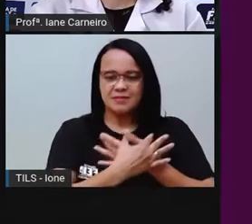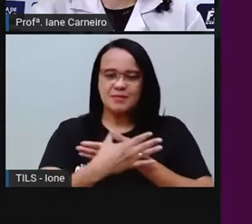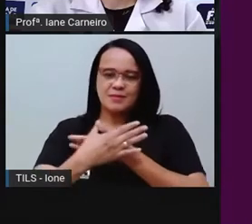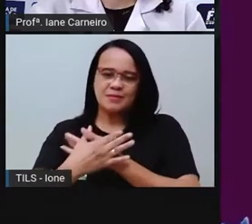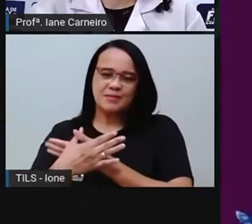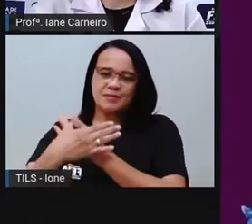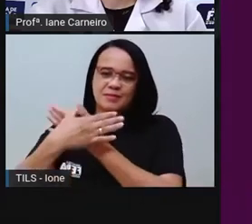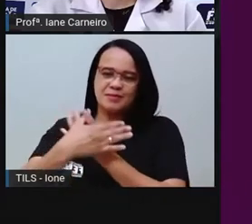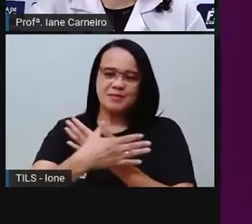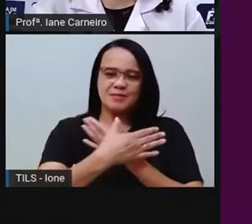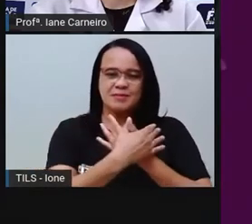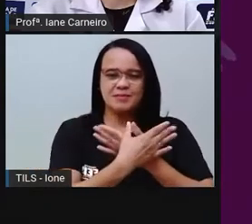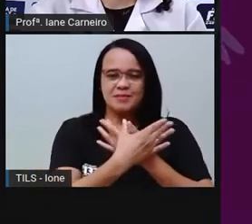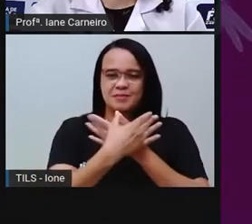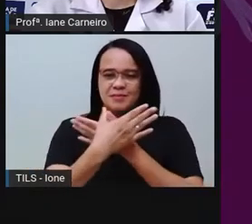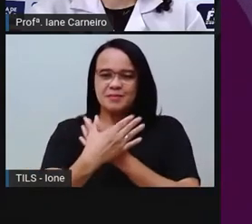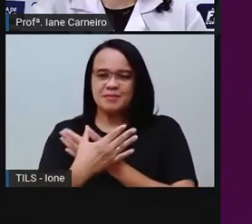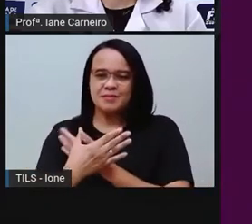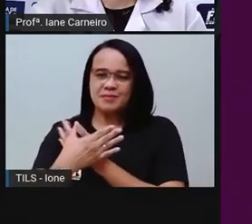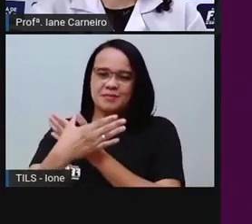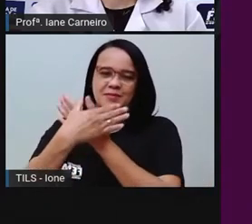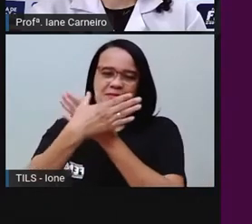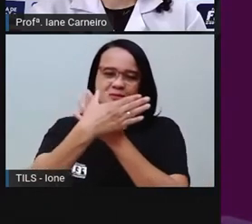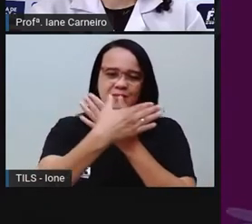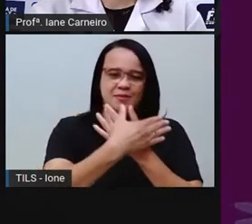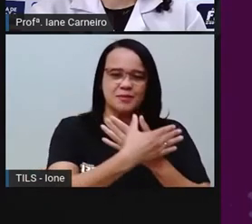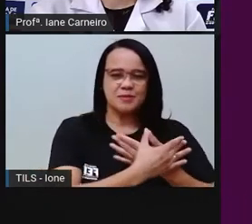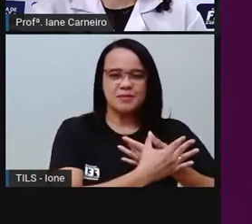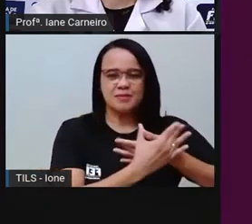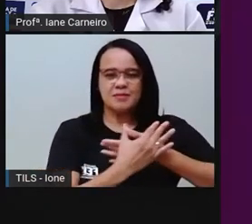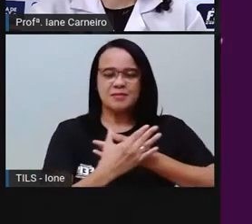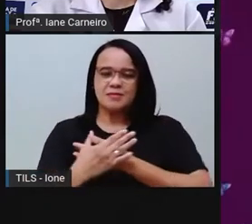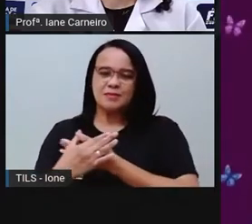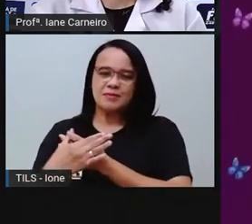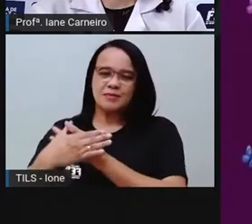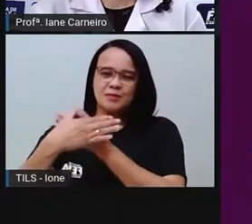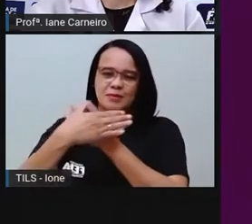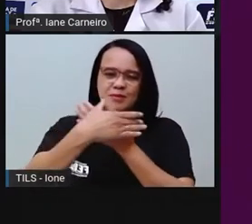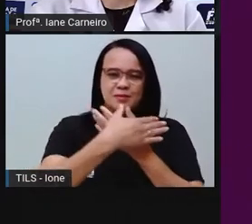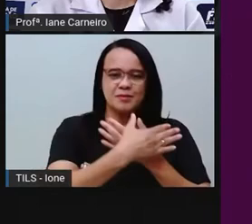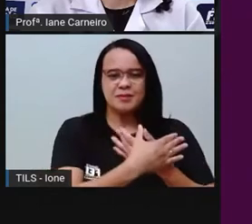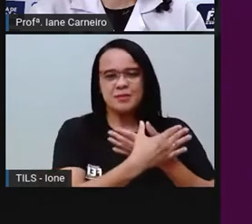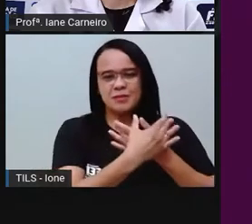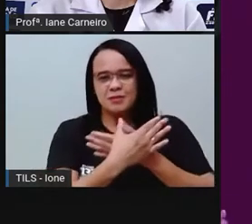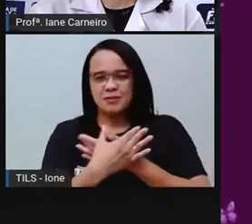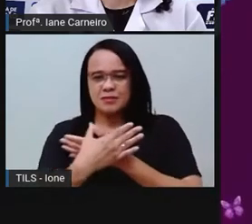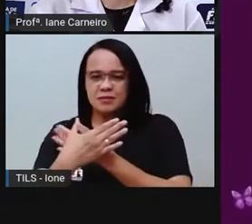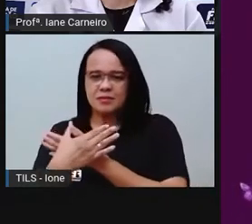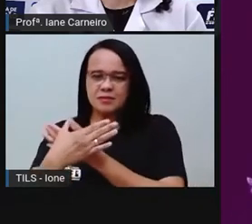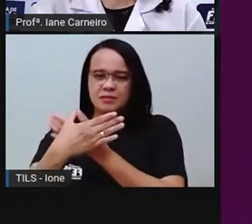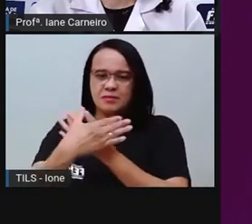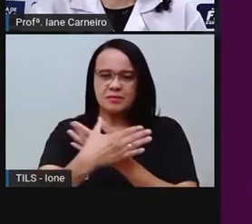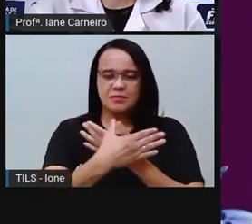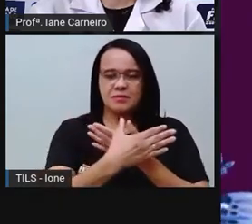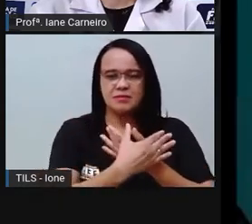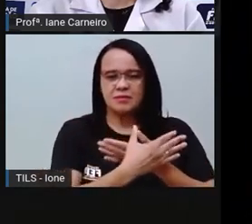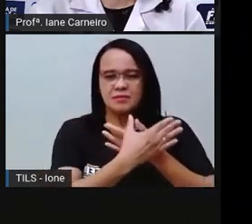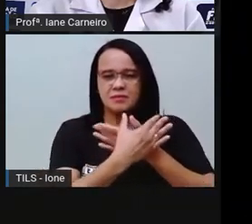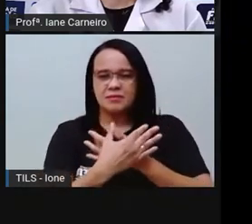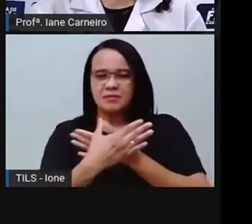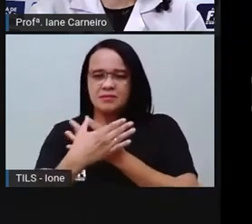só que me faltava Essa intrometida pedir que eu amo de um canal da